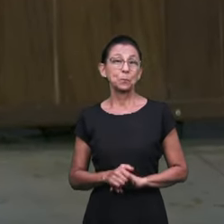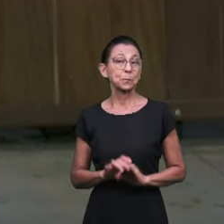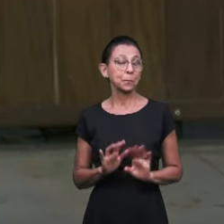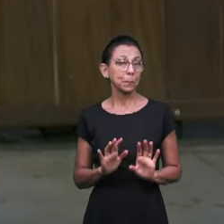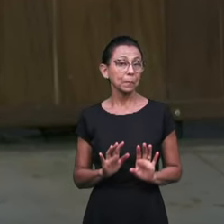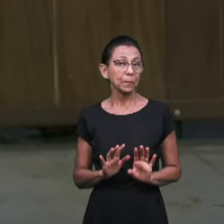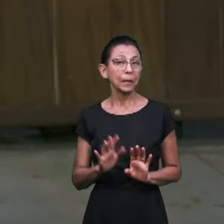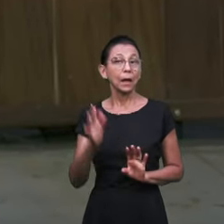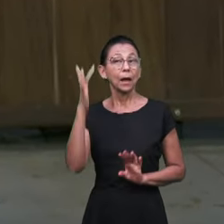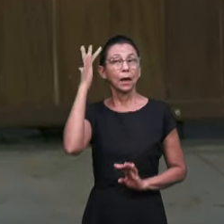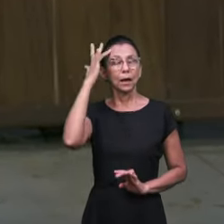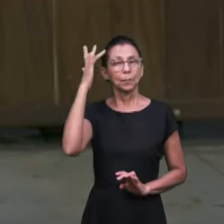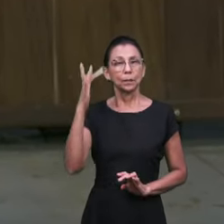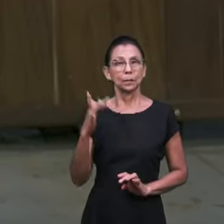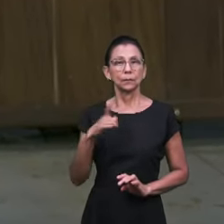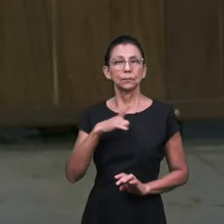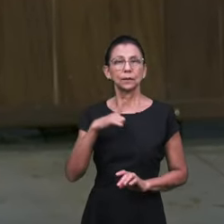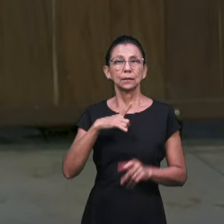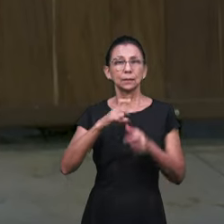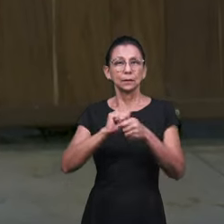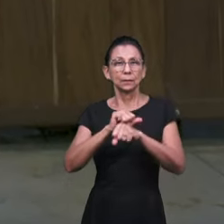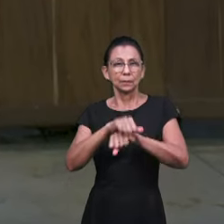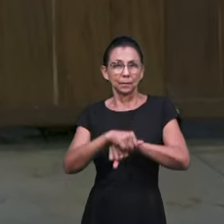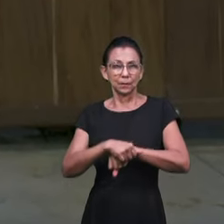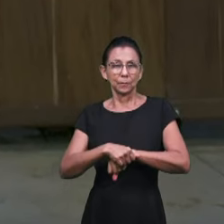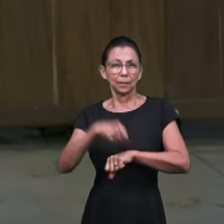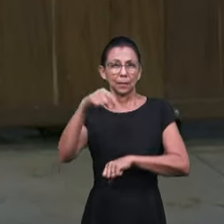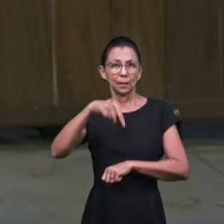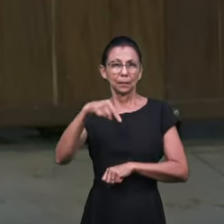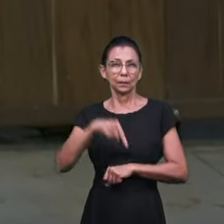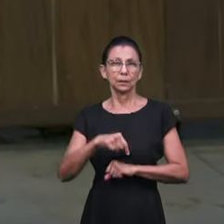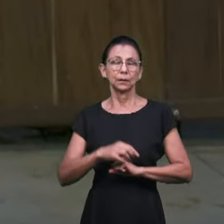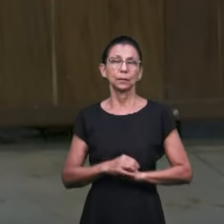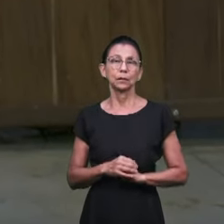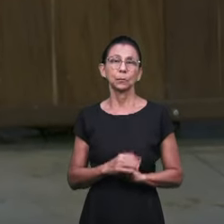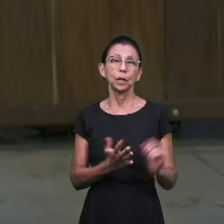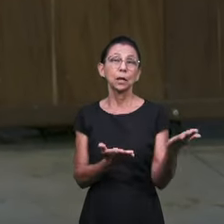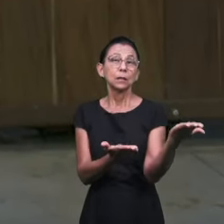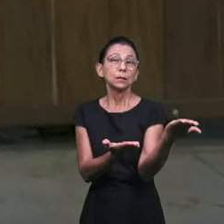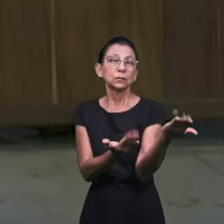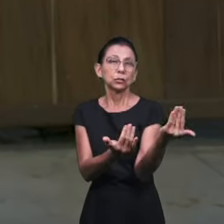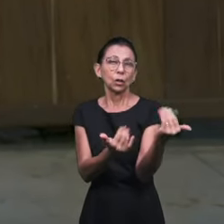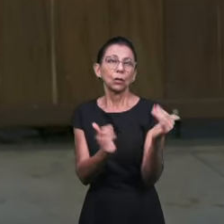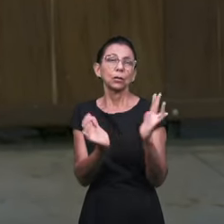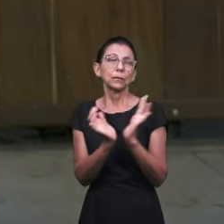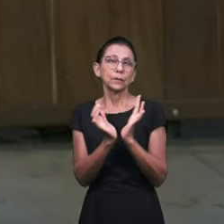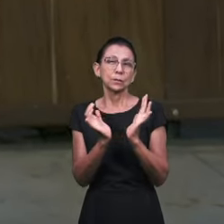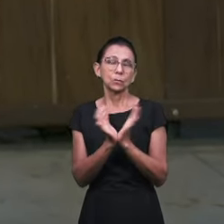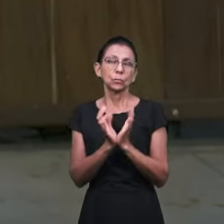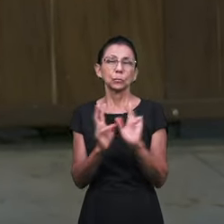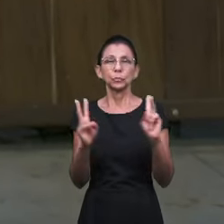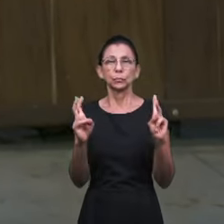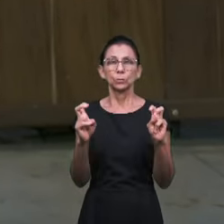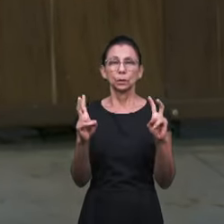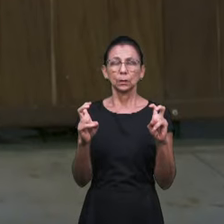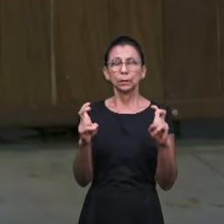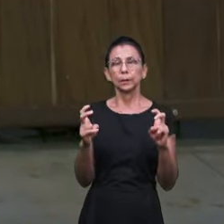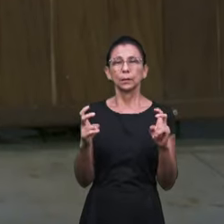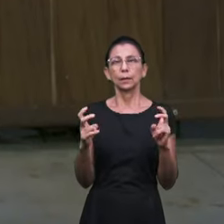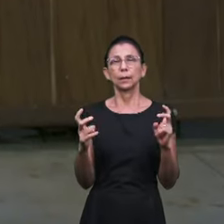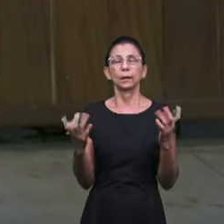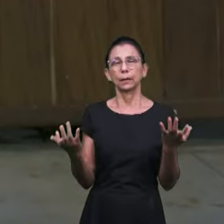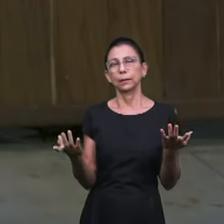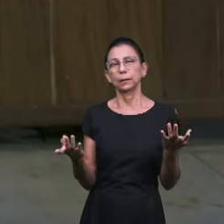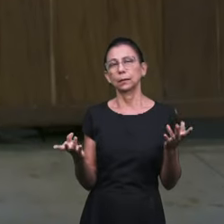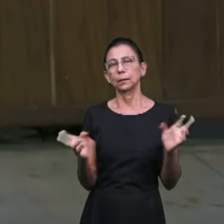teremos amanhã um seminário aqui, um seminário para jovens, cujo tema está relacionado com